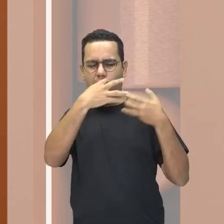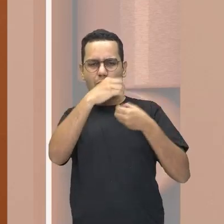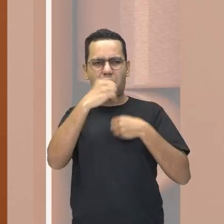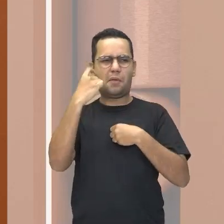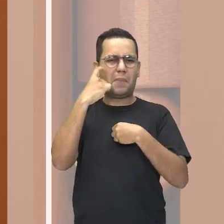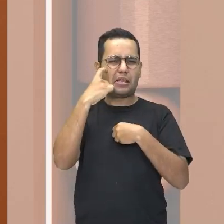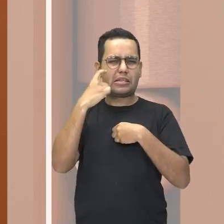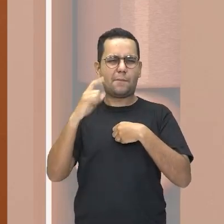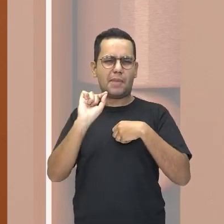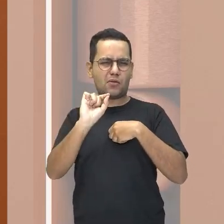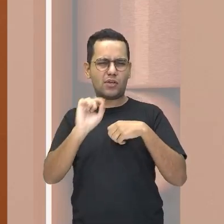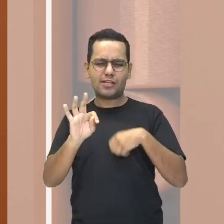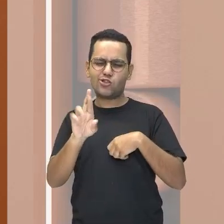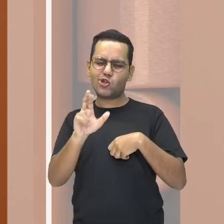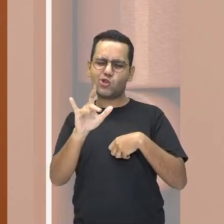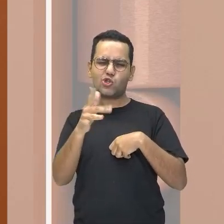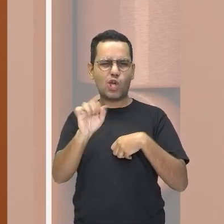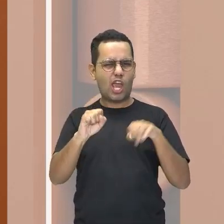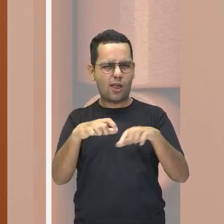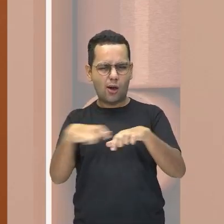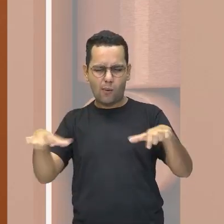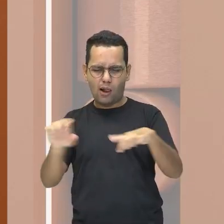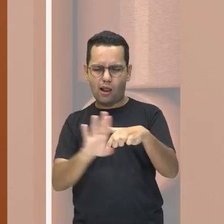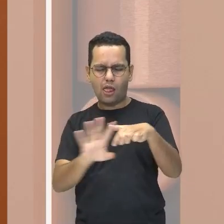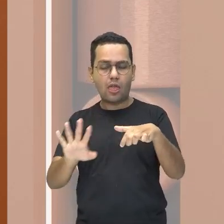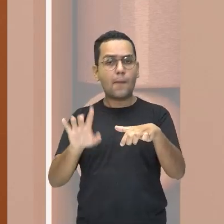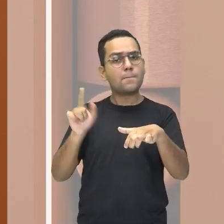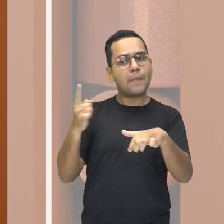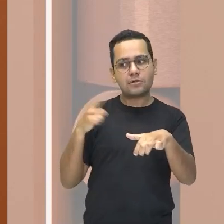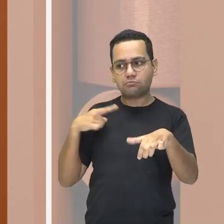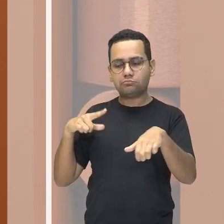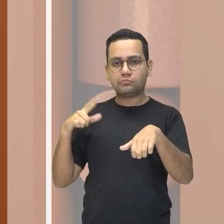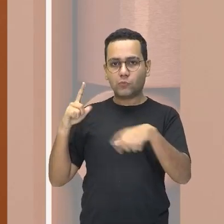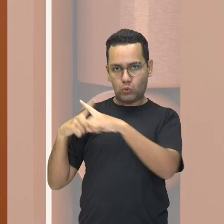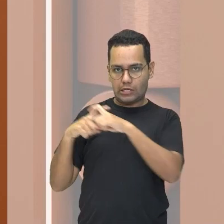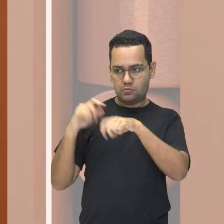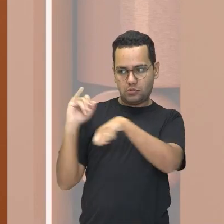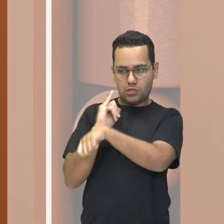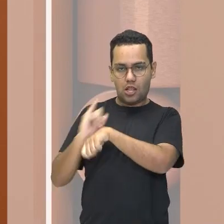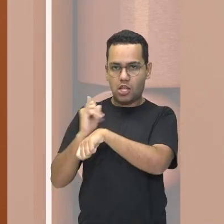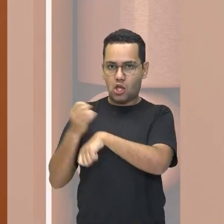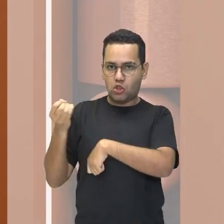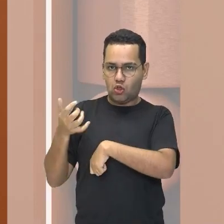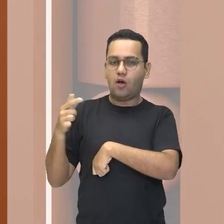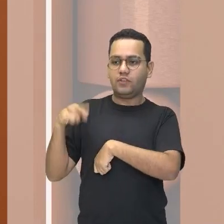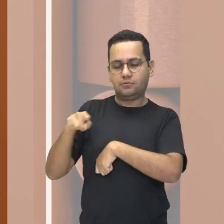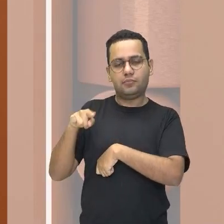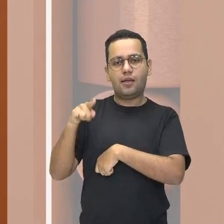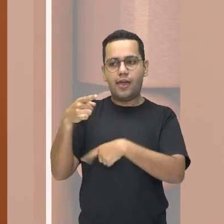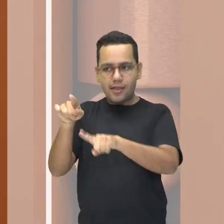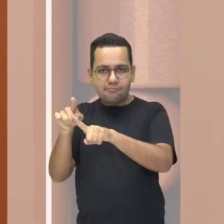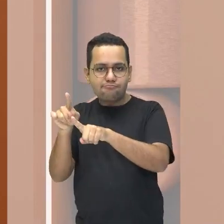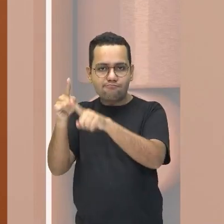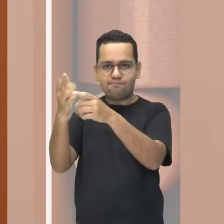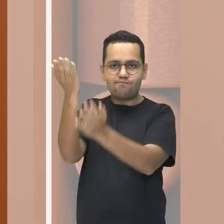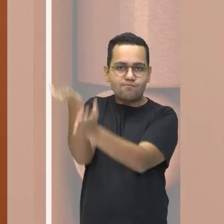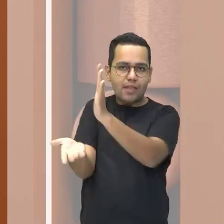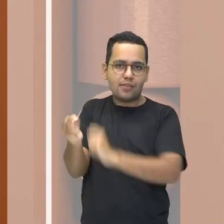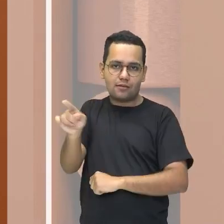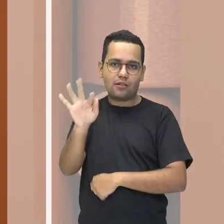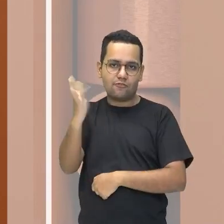derrotados, humilhados, devastados pelo exército nazista. Os nazistas não conseguiram, entretanto, invadir o